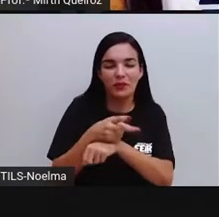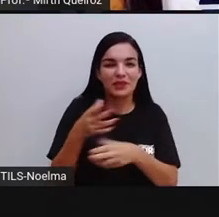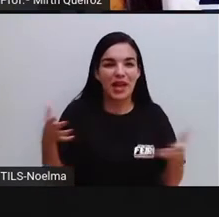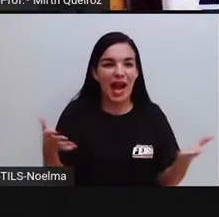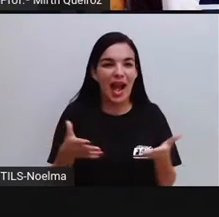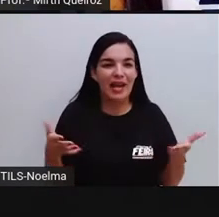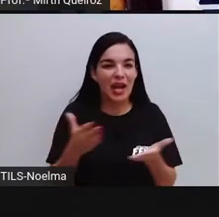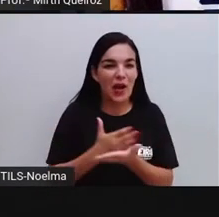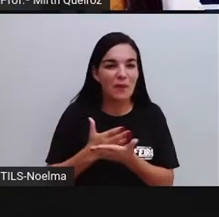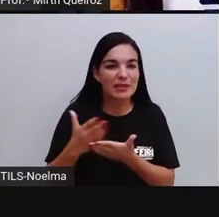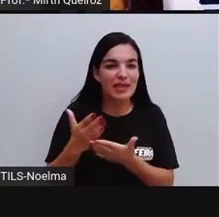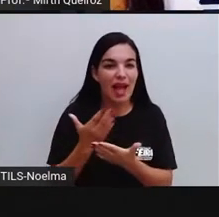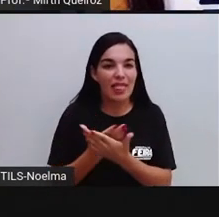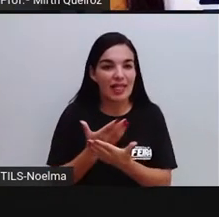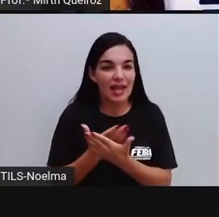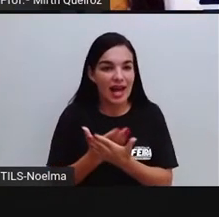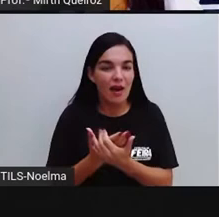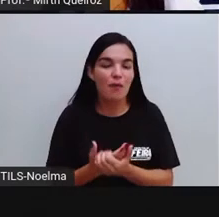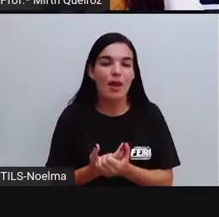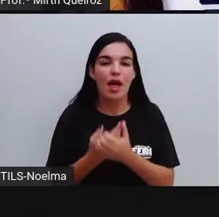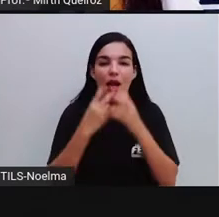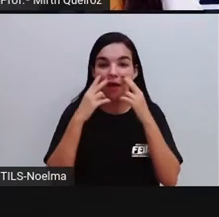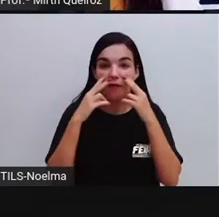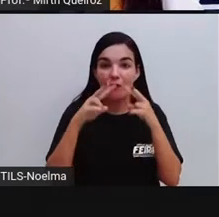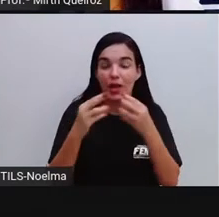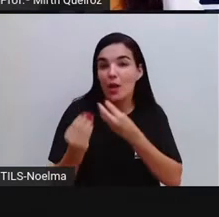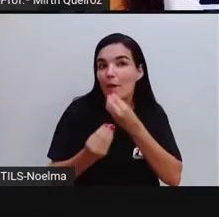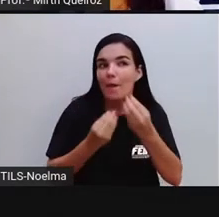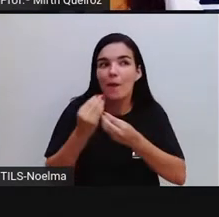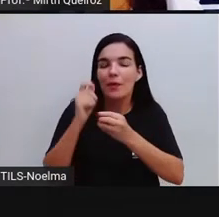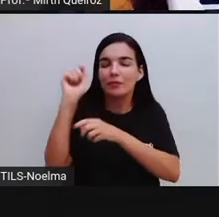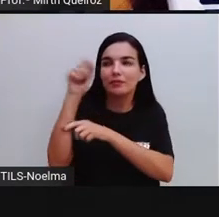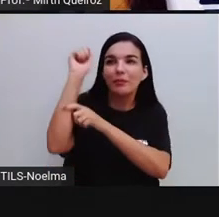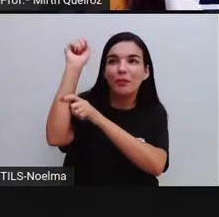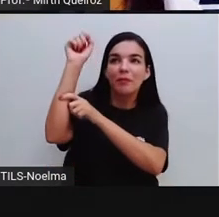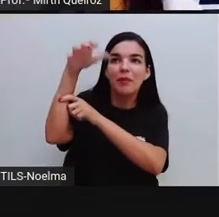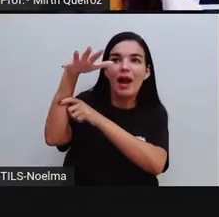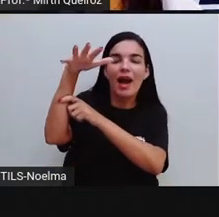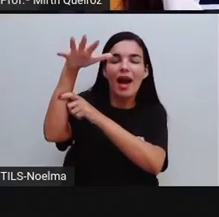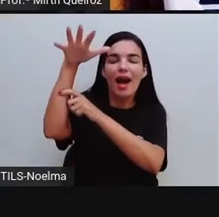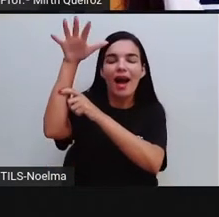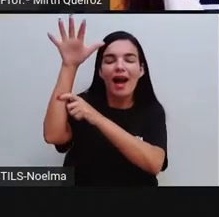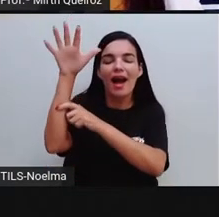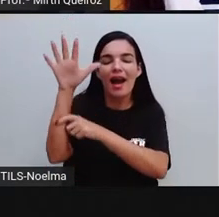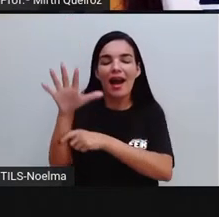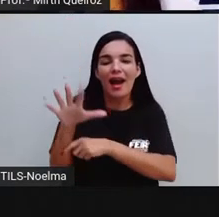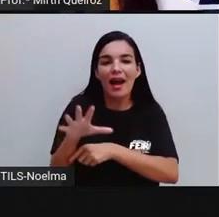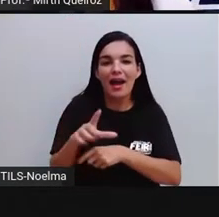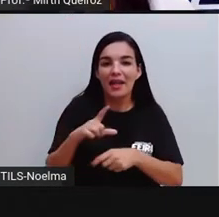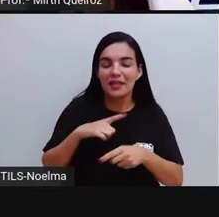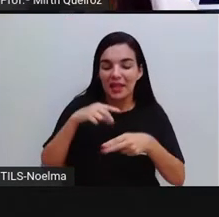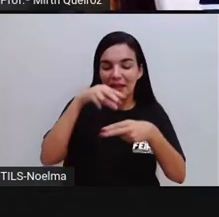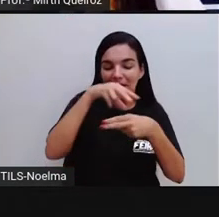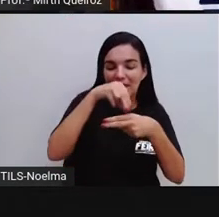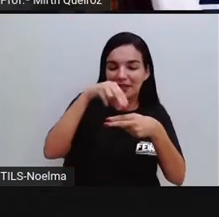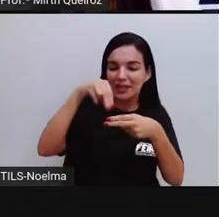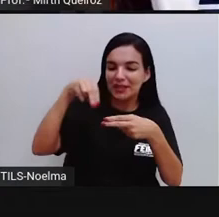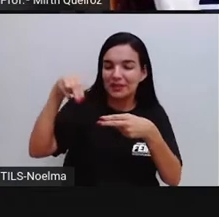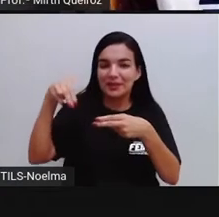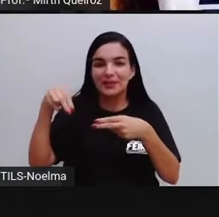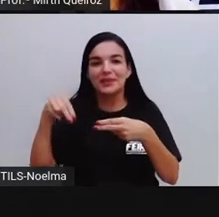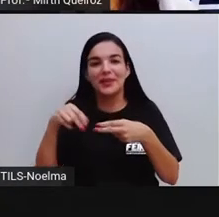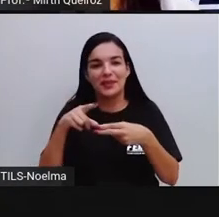aula, para vocês verem aí um conto de fadas de uma forma diferente, escrita aí em literatura de cordel, que